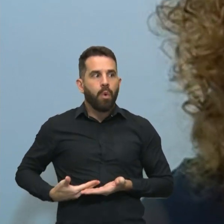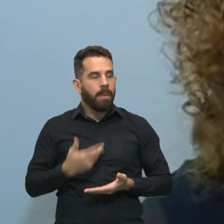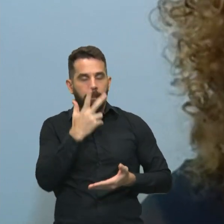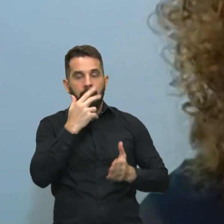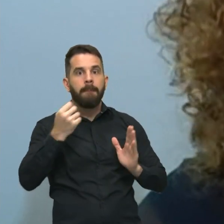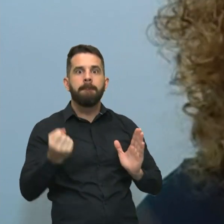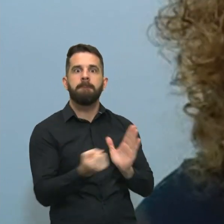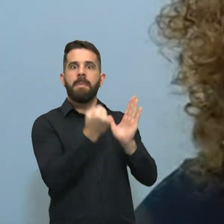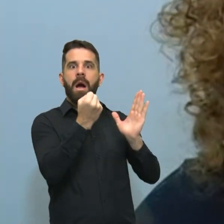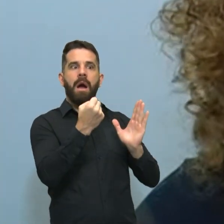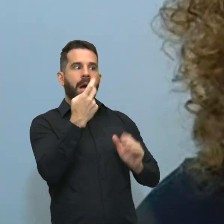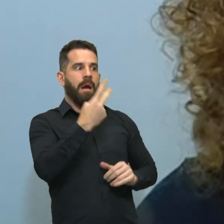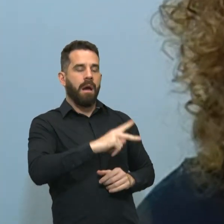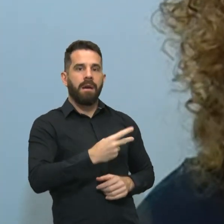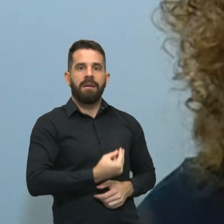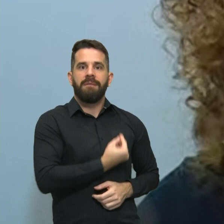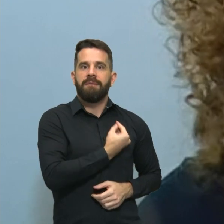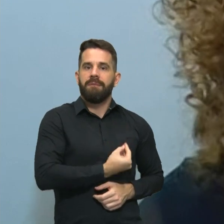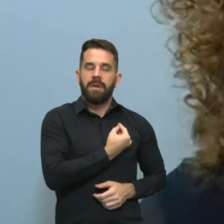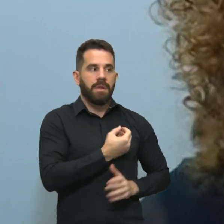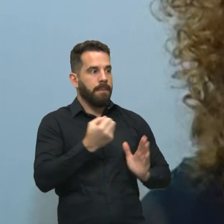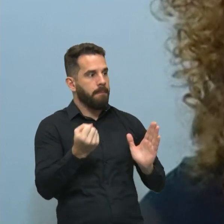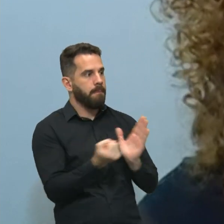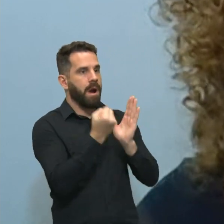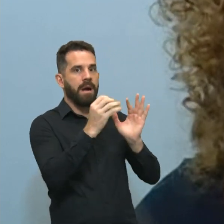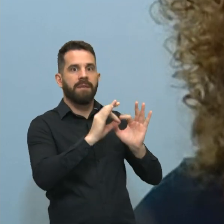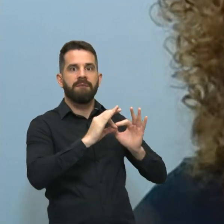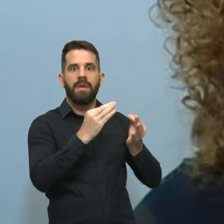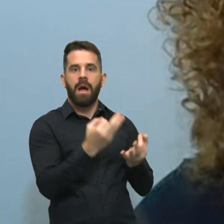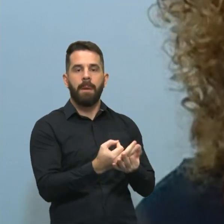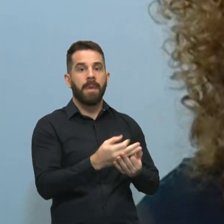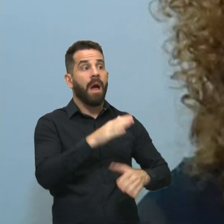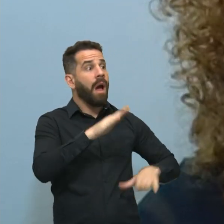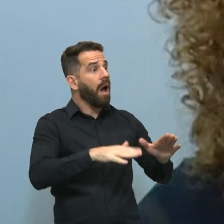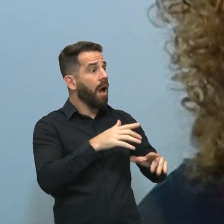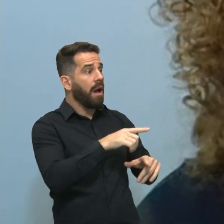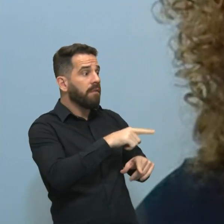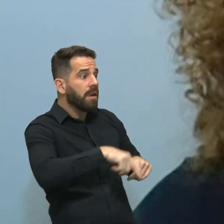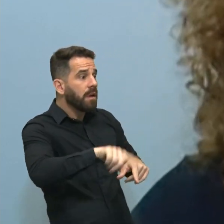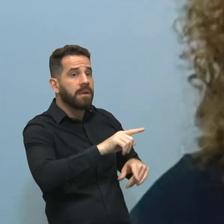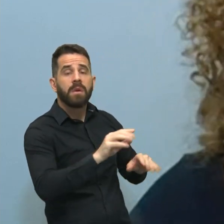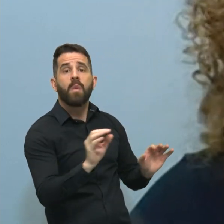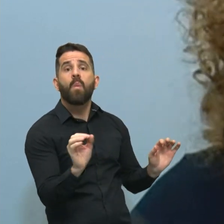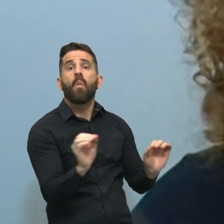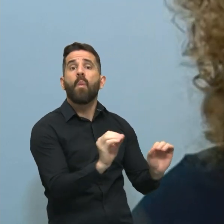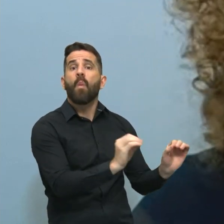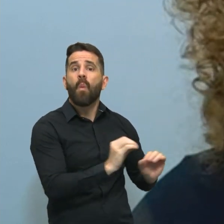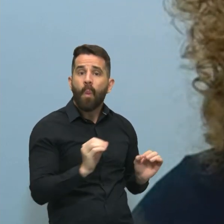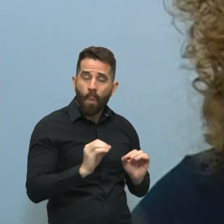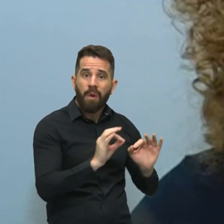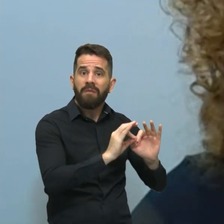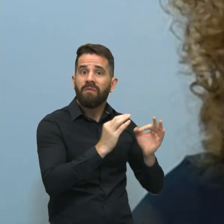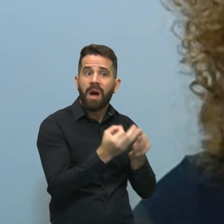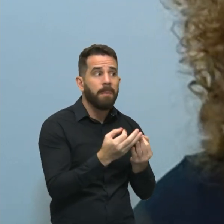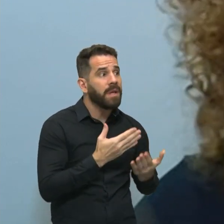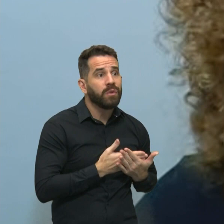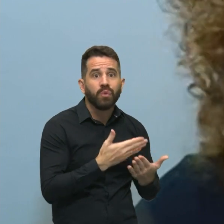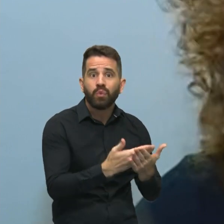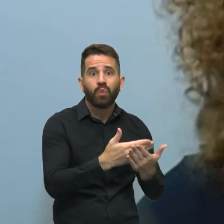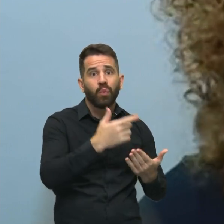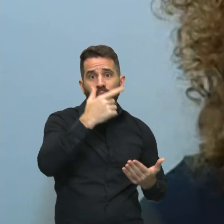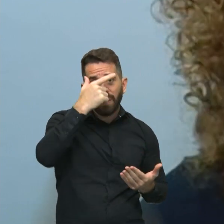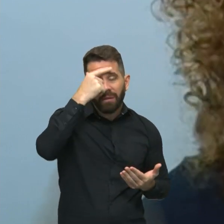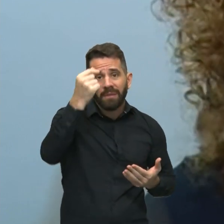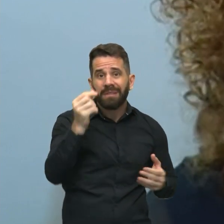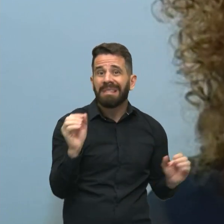esse grupo familiar. Muitas vezes é a primeira pessoa daquela família que teve acesso a esse ensino, né?